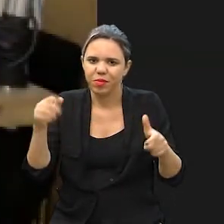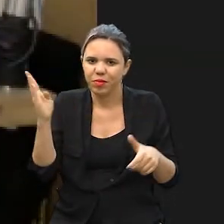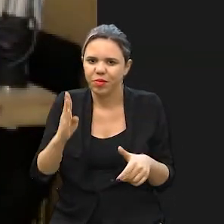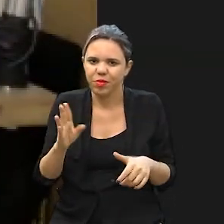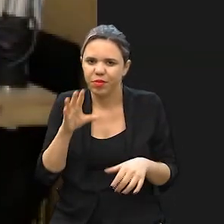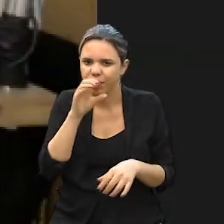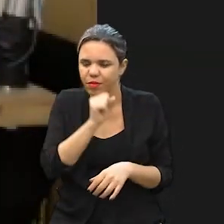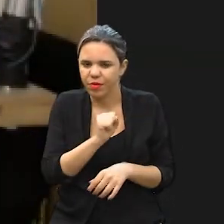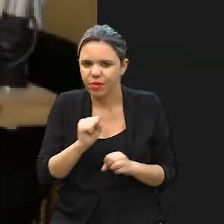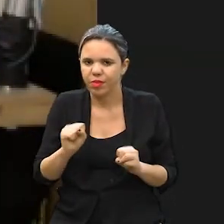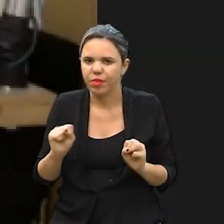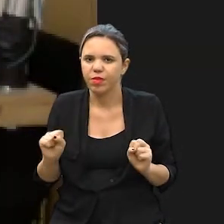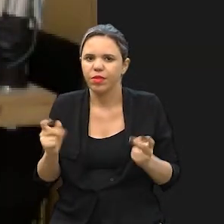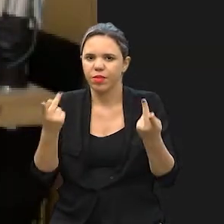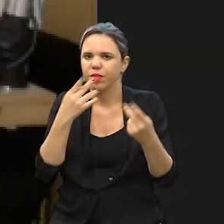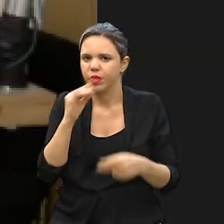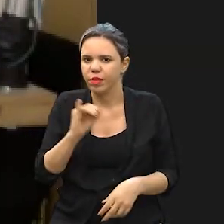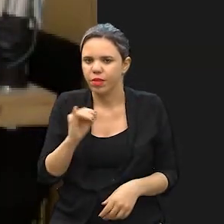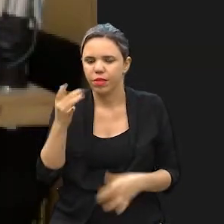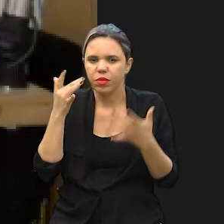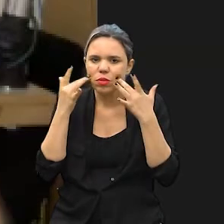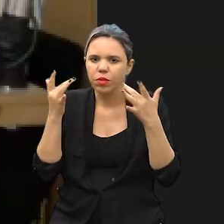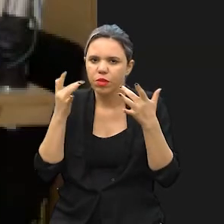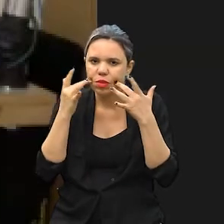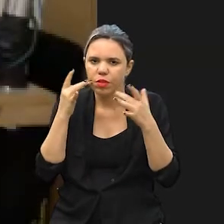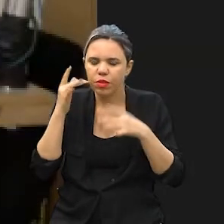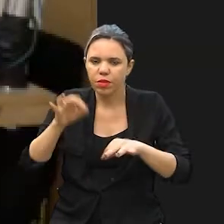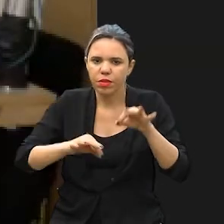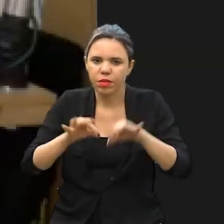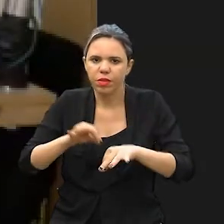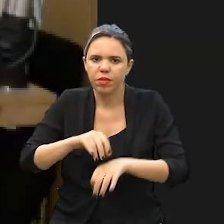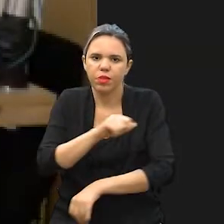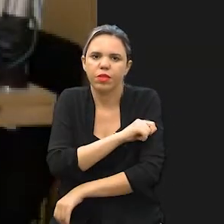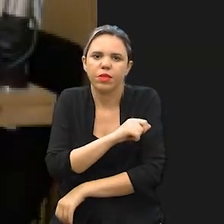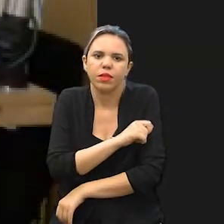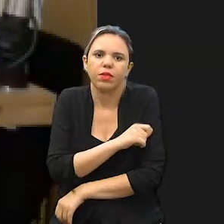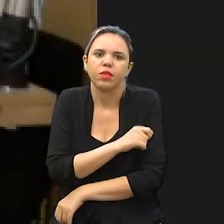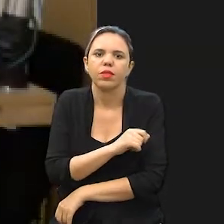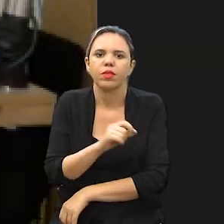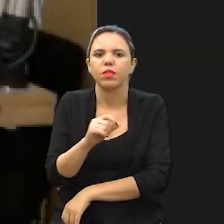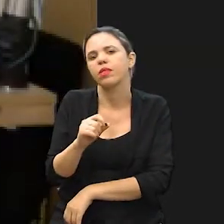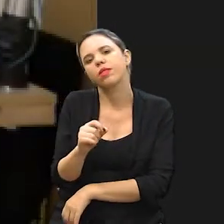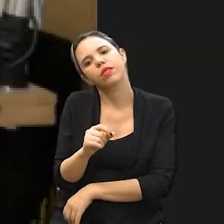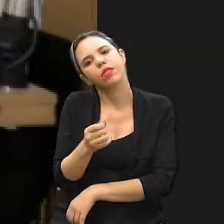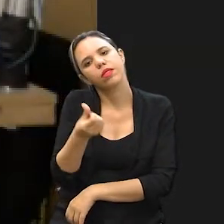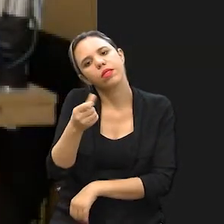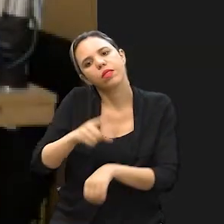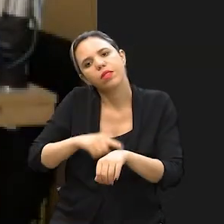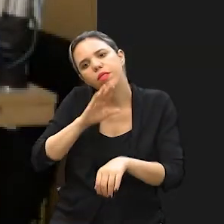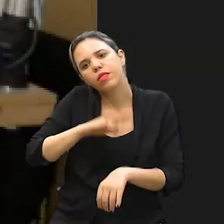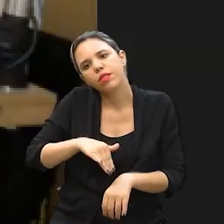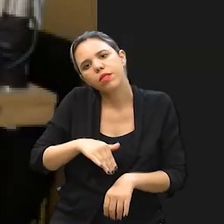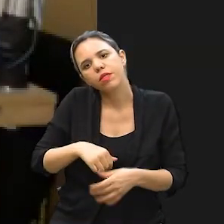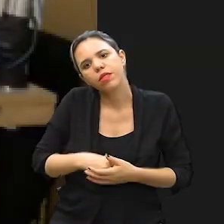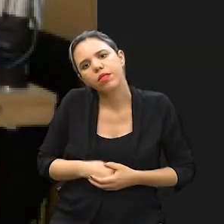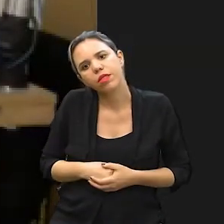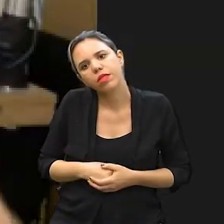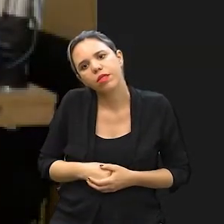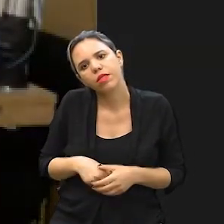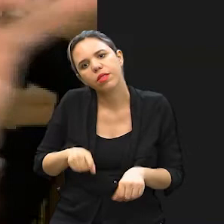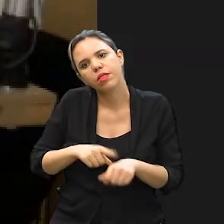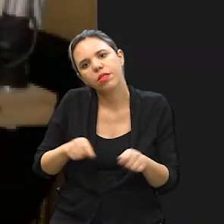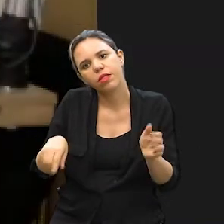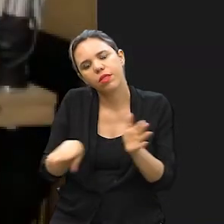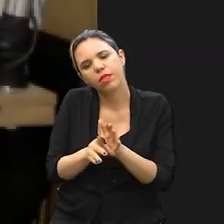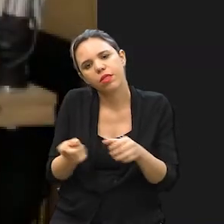os sábados, no Shopping Iguatemi, no Teatro Oficina do Estudante, às 18 horas, 6 horas da tarde, dá tempo de assistir o